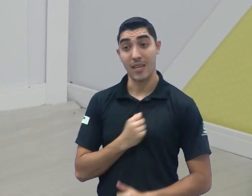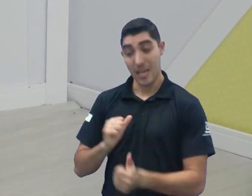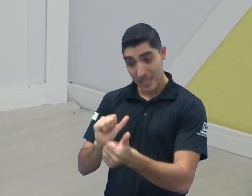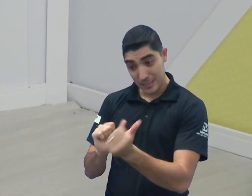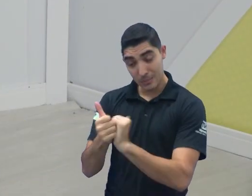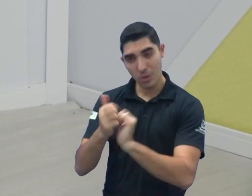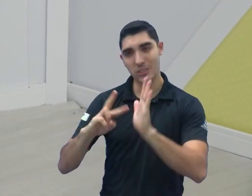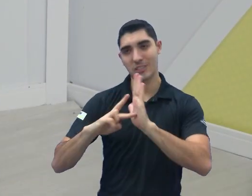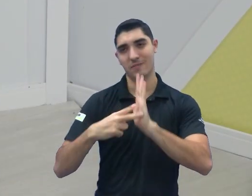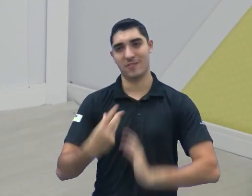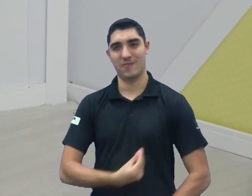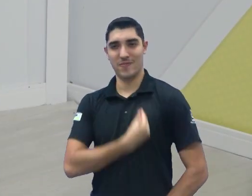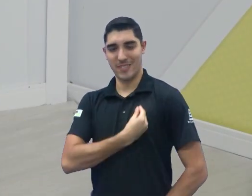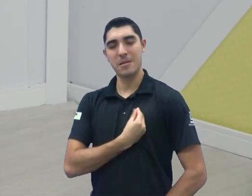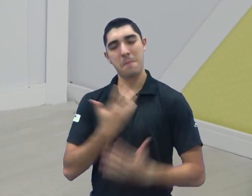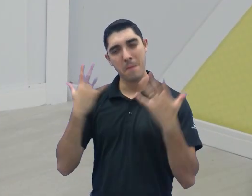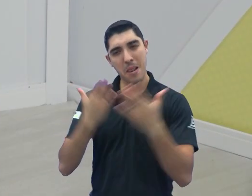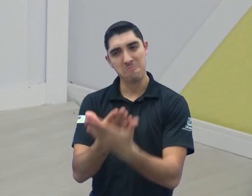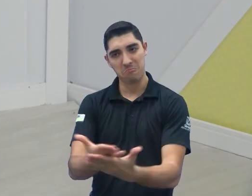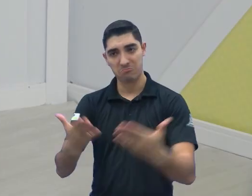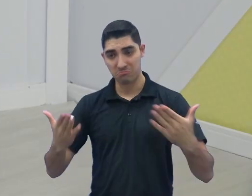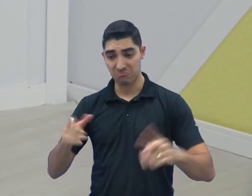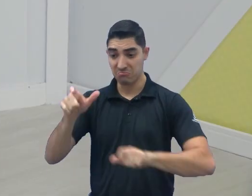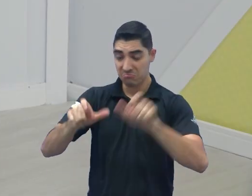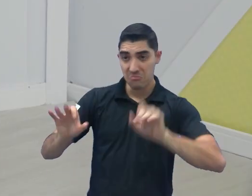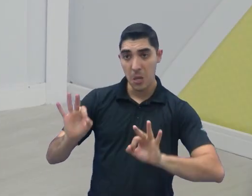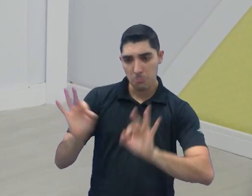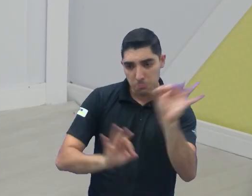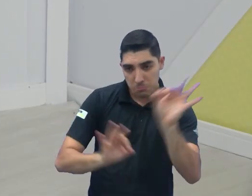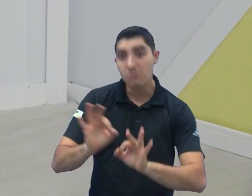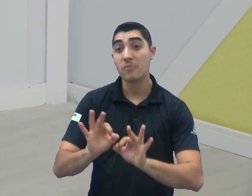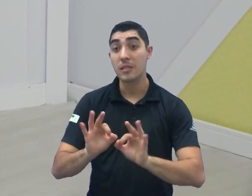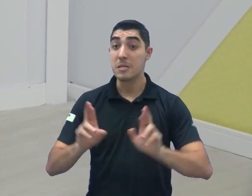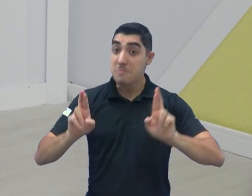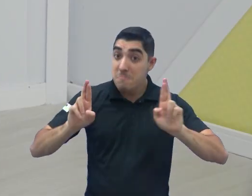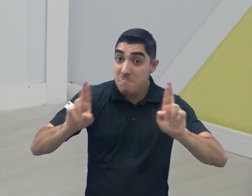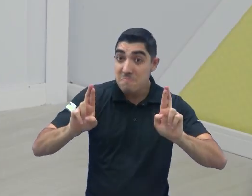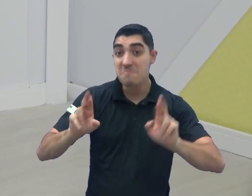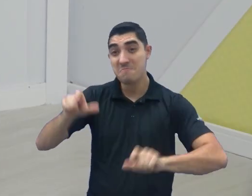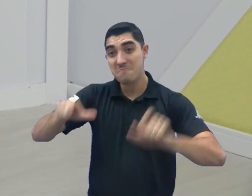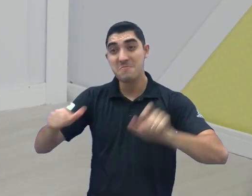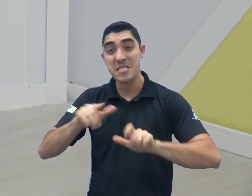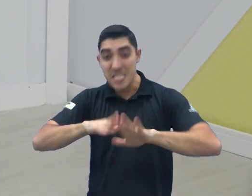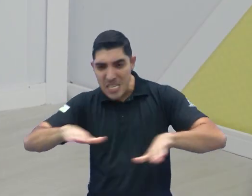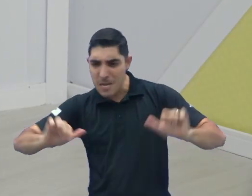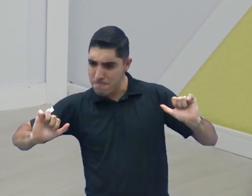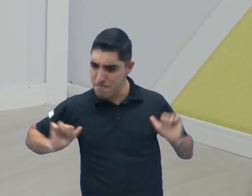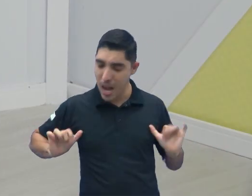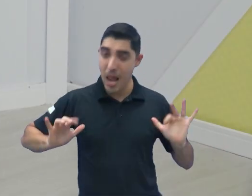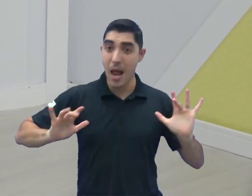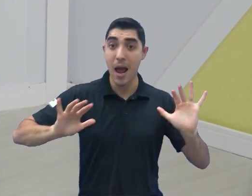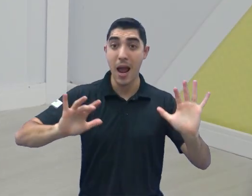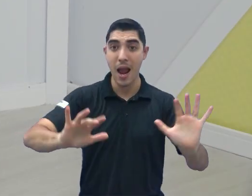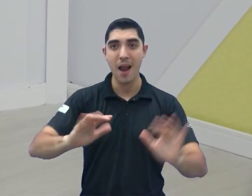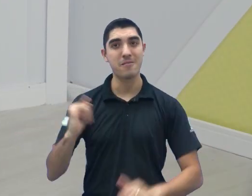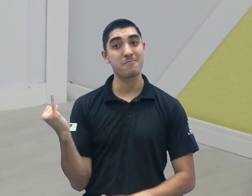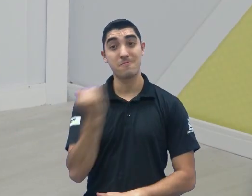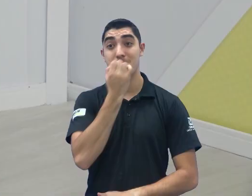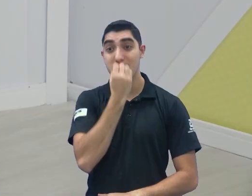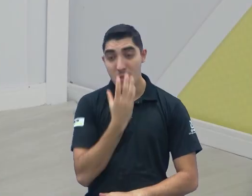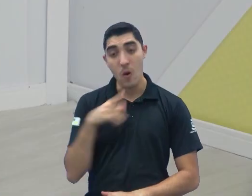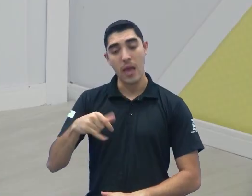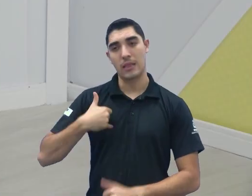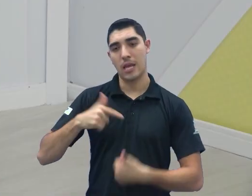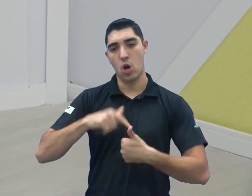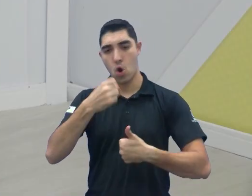certo? Parabéns aos envolvidos, aos organizadores e vamos escrever a molecada aí para jogar o campeonato, que vale a pena, sub-8, sub-10 e